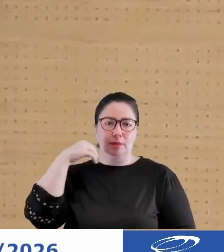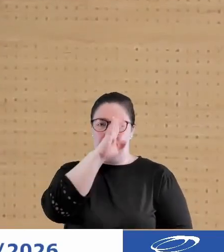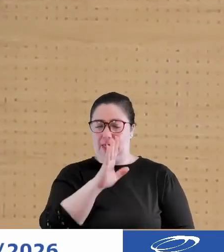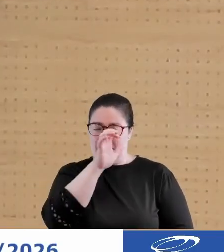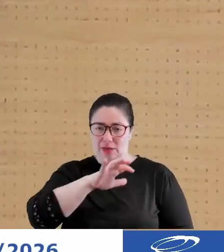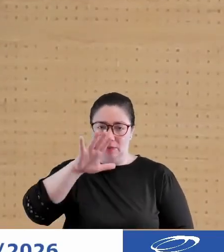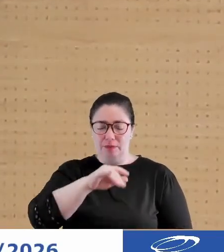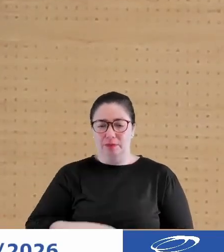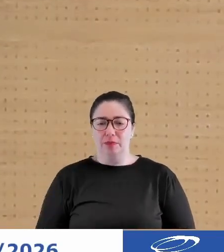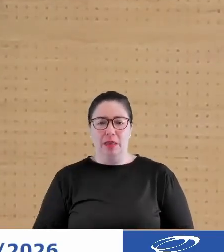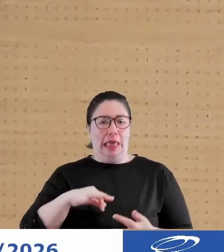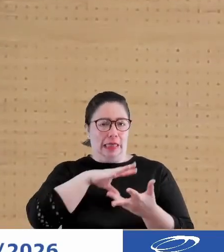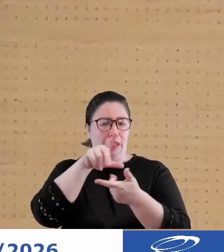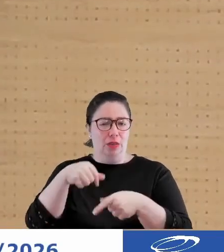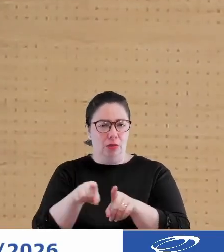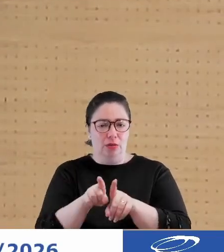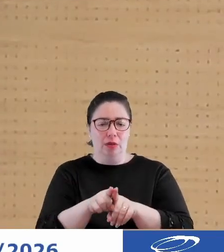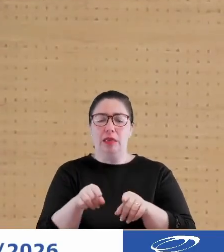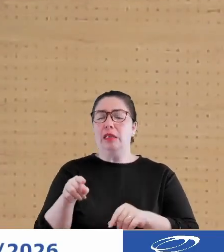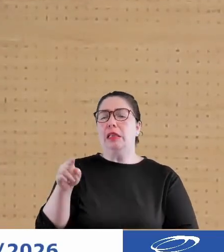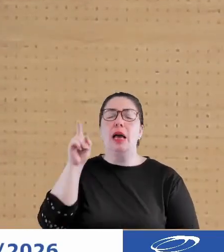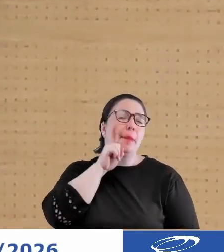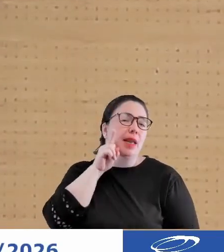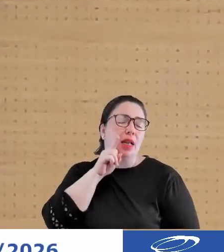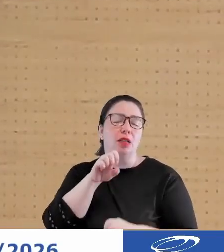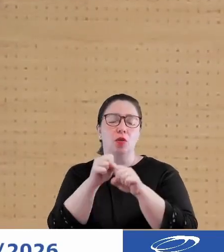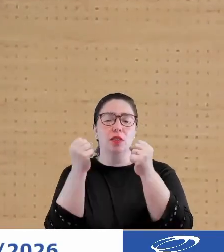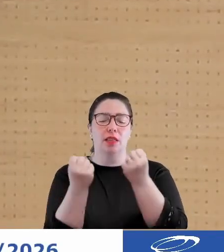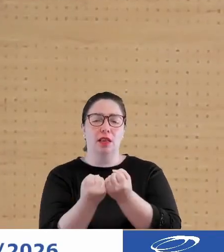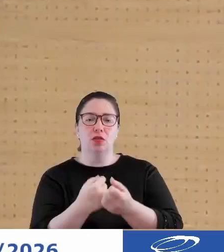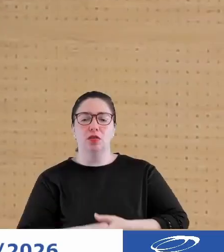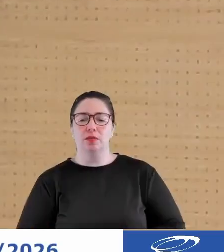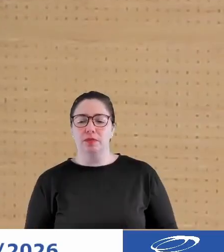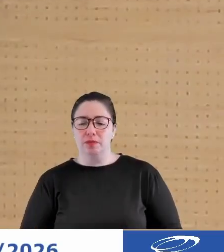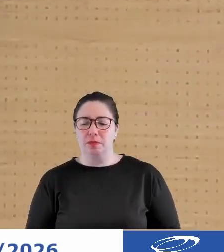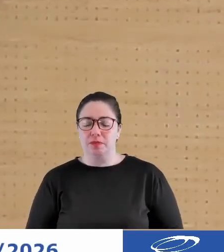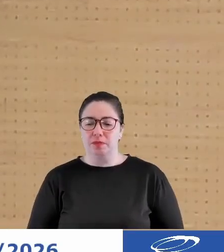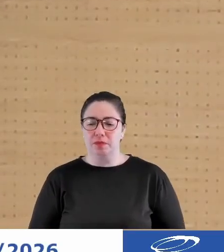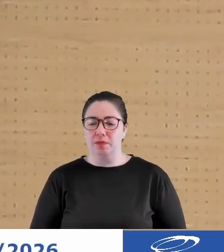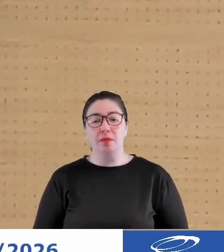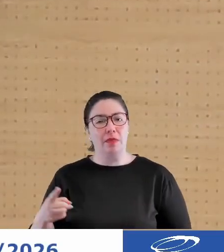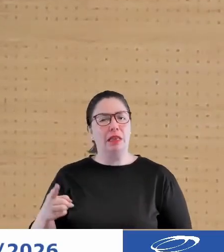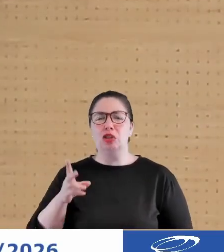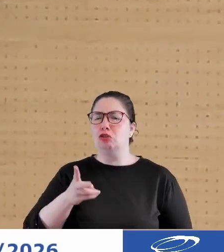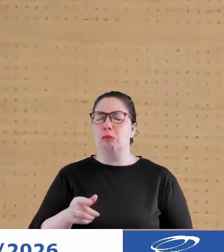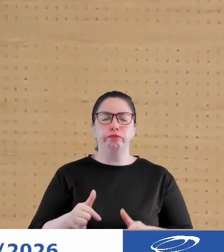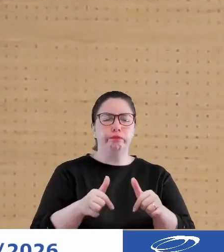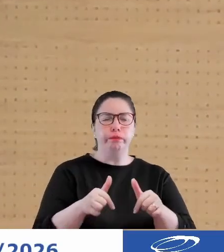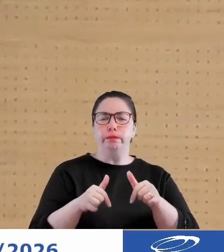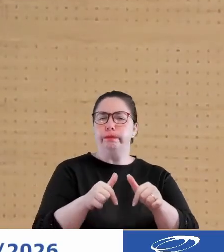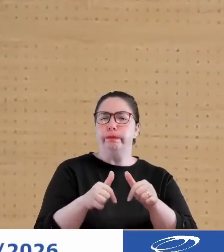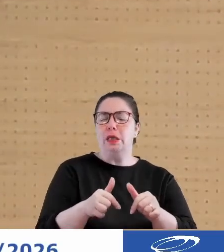Surgeons e da North American Spine Society. É um fellow ativo da Sociedade de Pesquisa